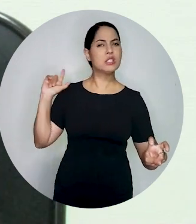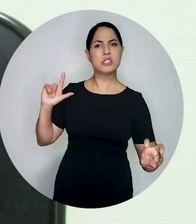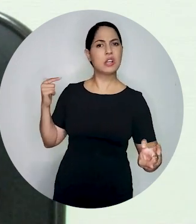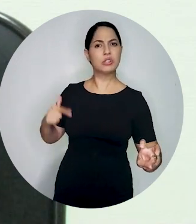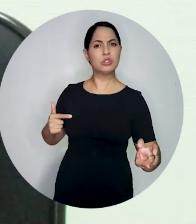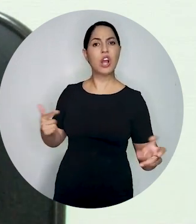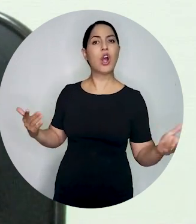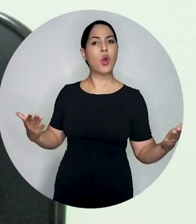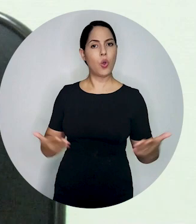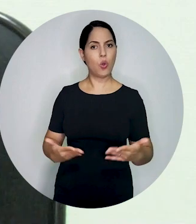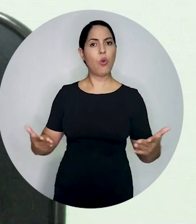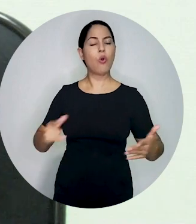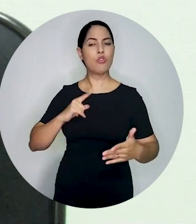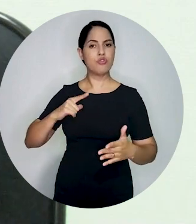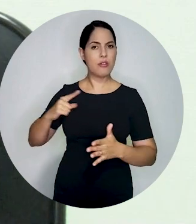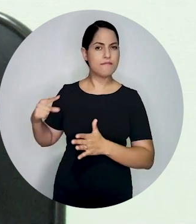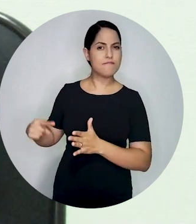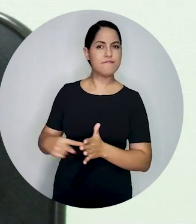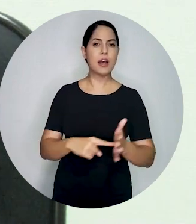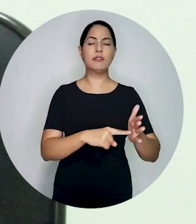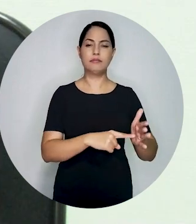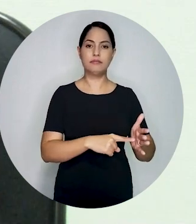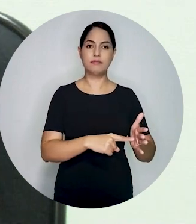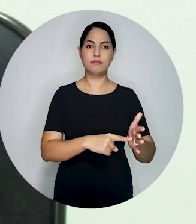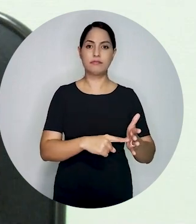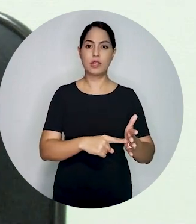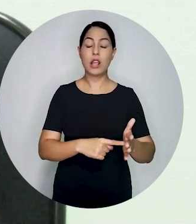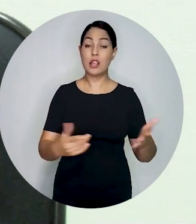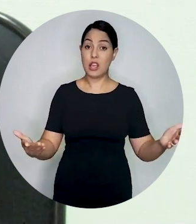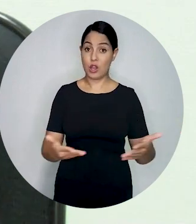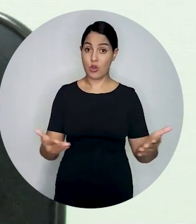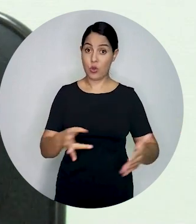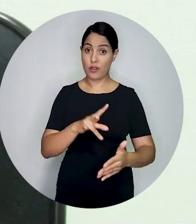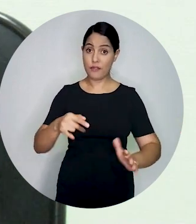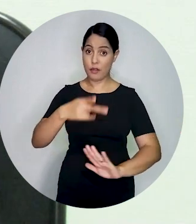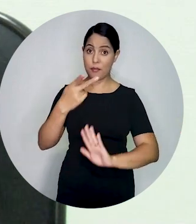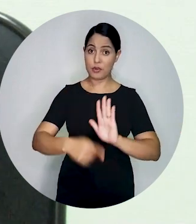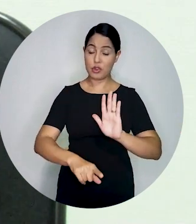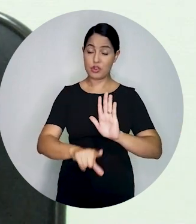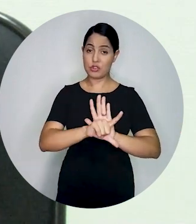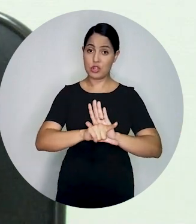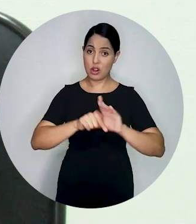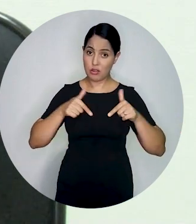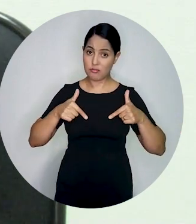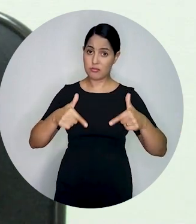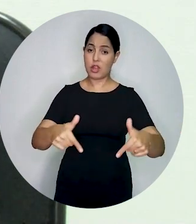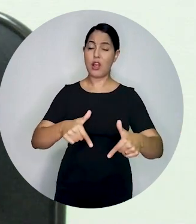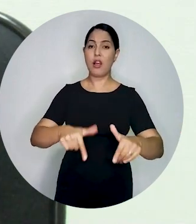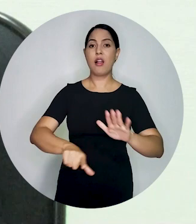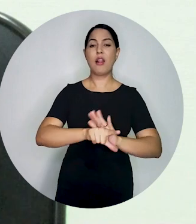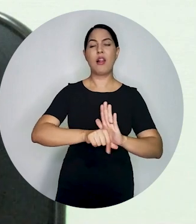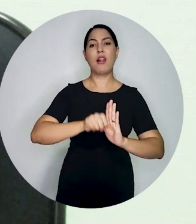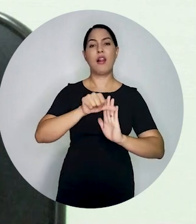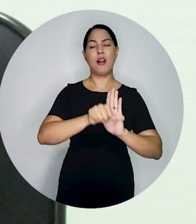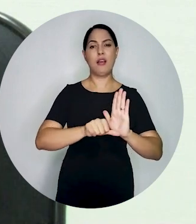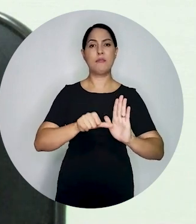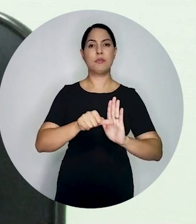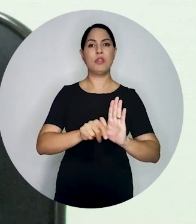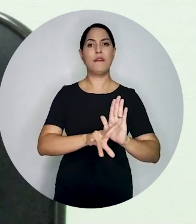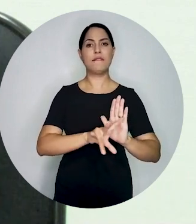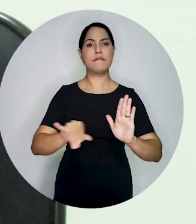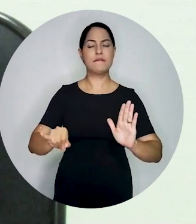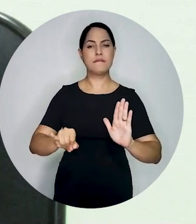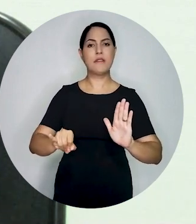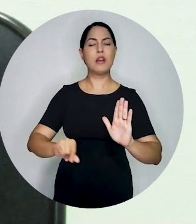ainda não tinha sido implementado pelo sistema. Hoje nós temos um canal de denúncia e estamos trabalhando num projeto de lei que vai alterar a nossa legislação e